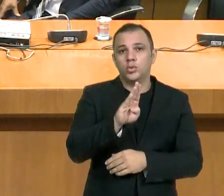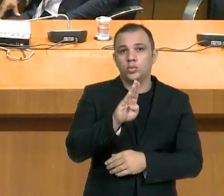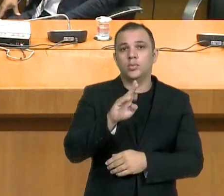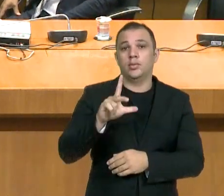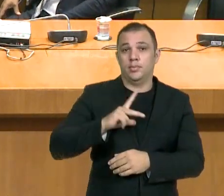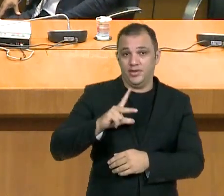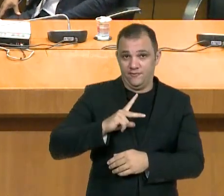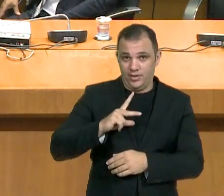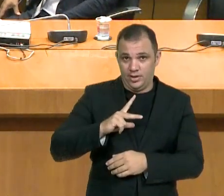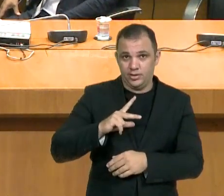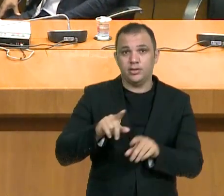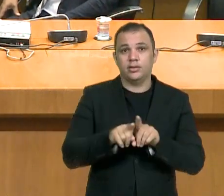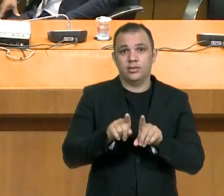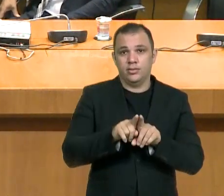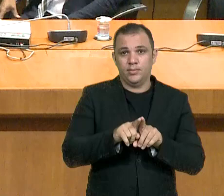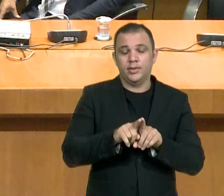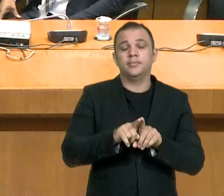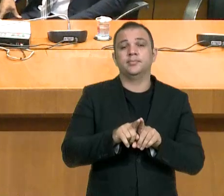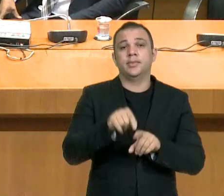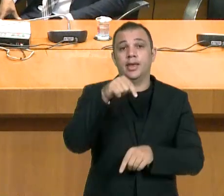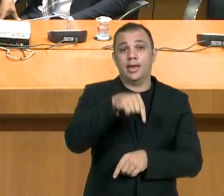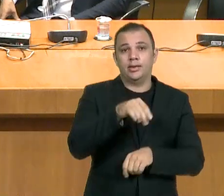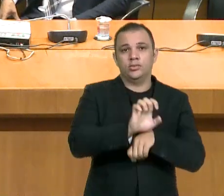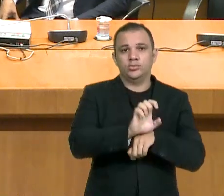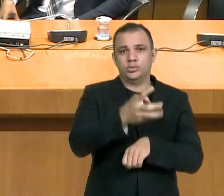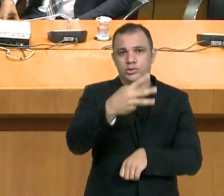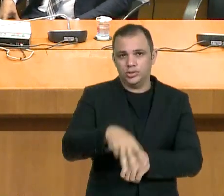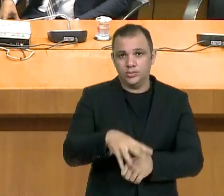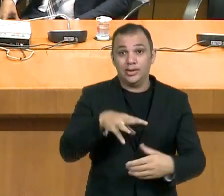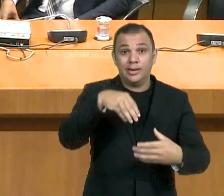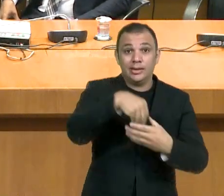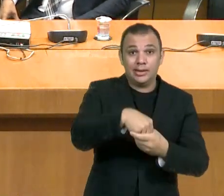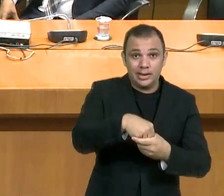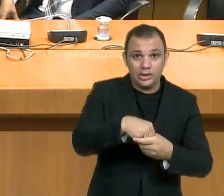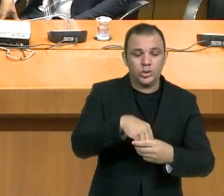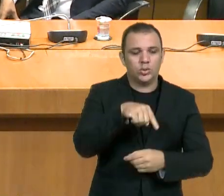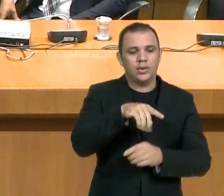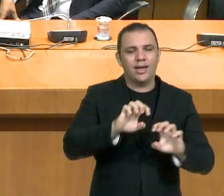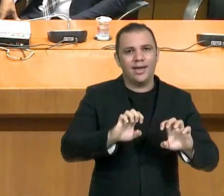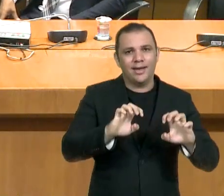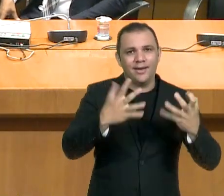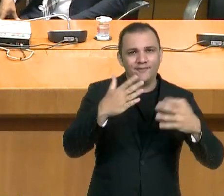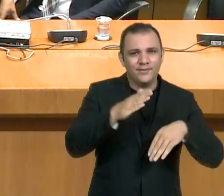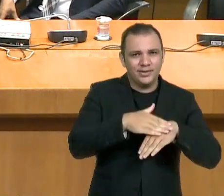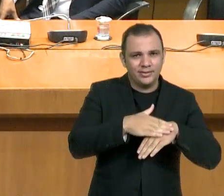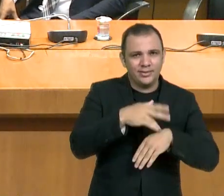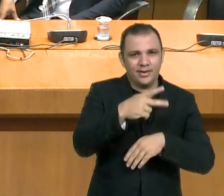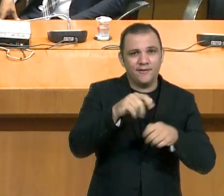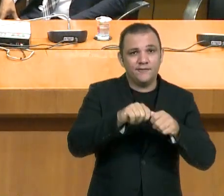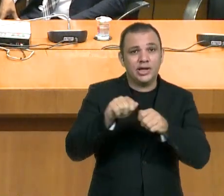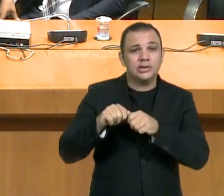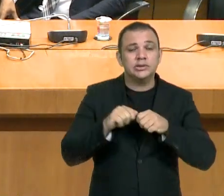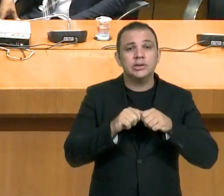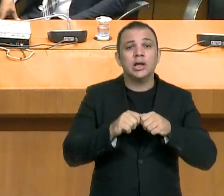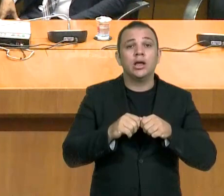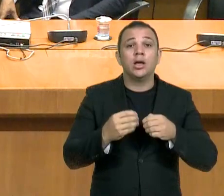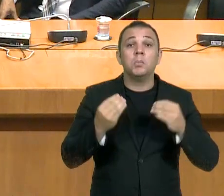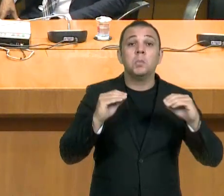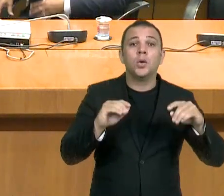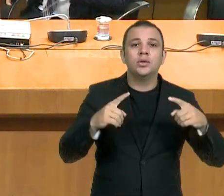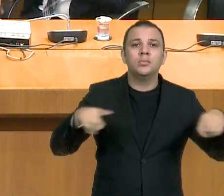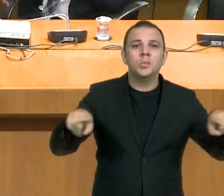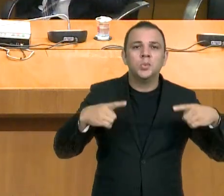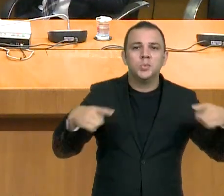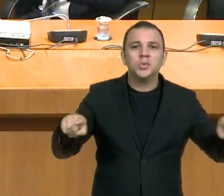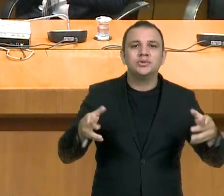ensino sediadas no território do Estado do Maranhão ou em eventos promovidos por estas a execução de músicas que exaltam ou façam